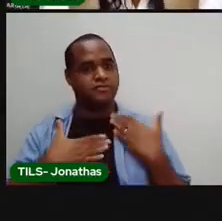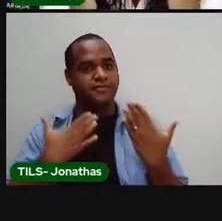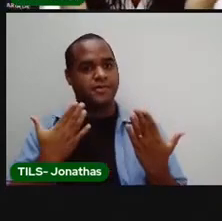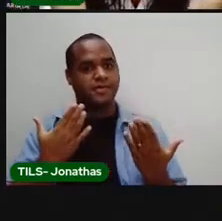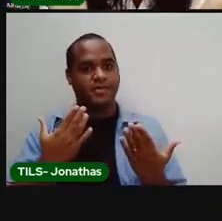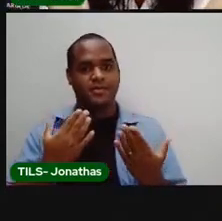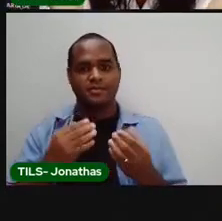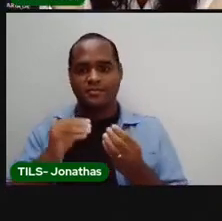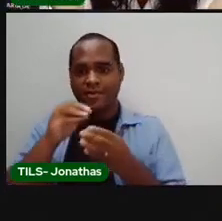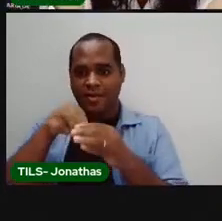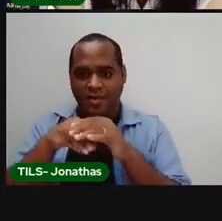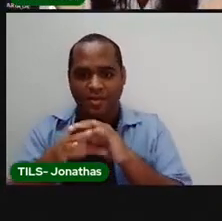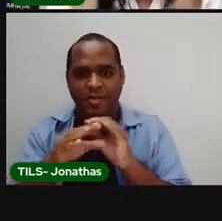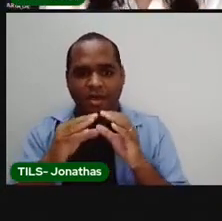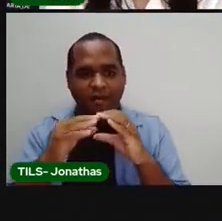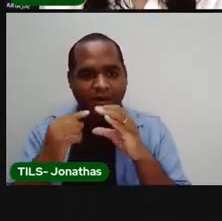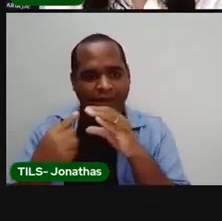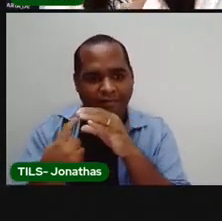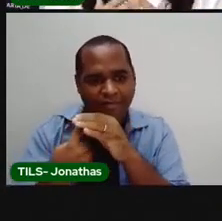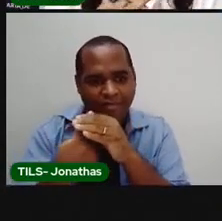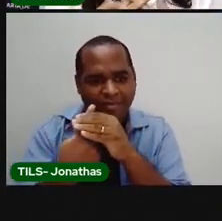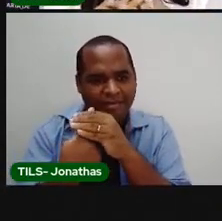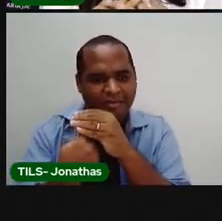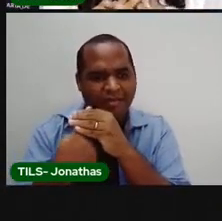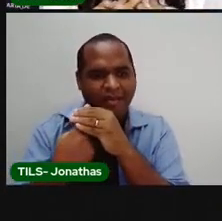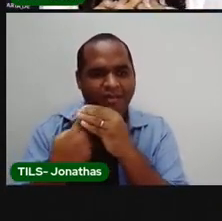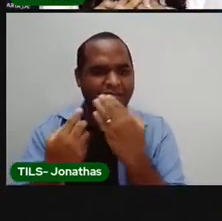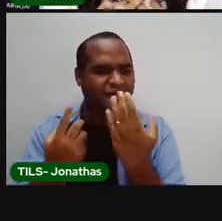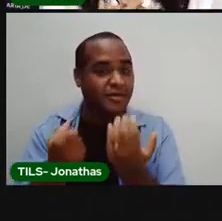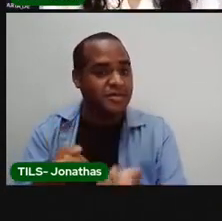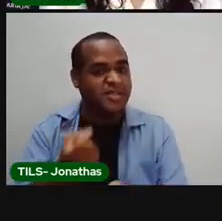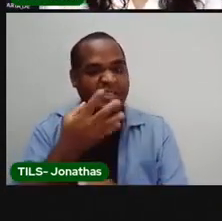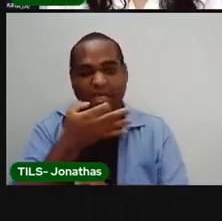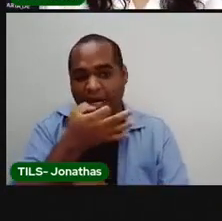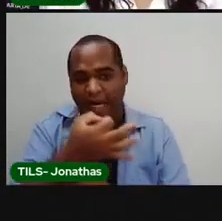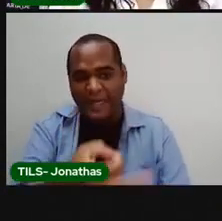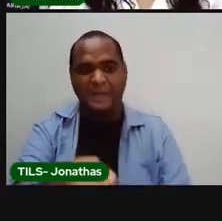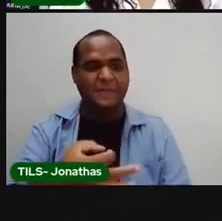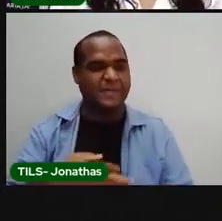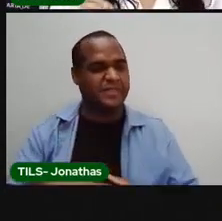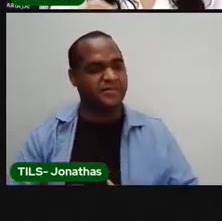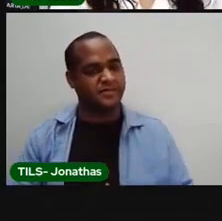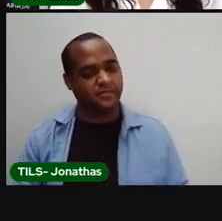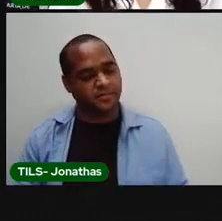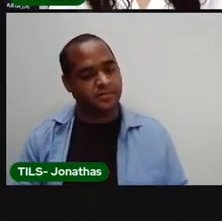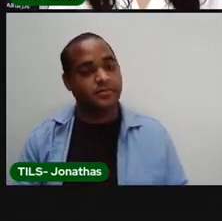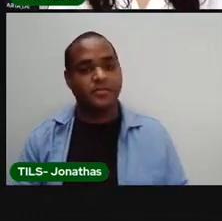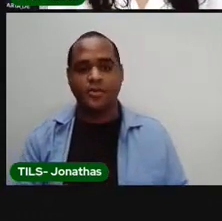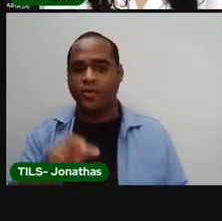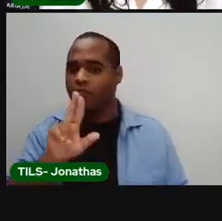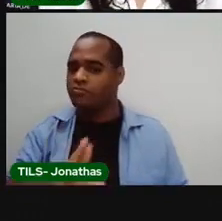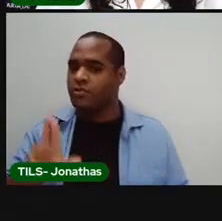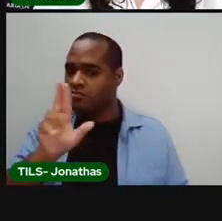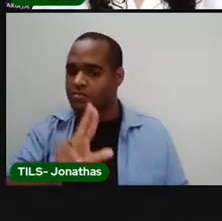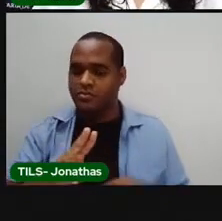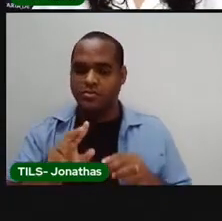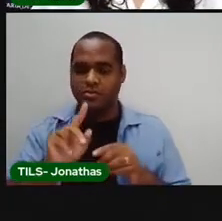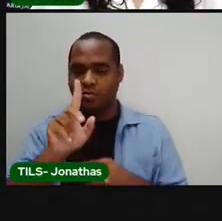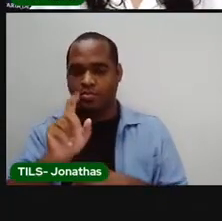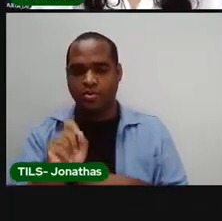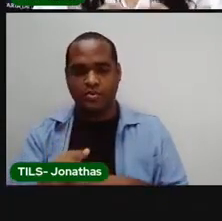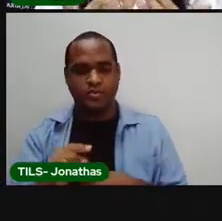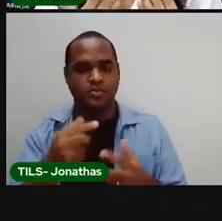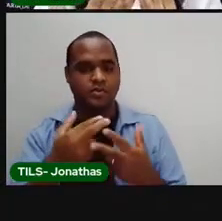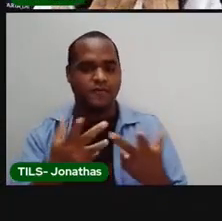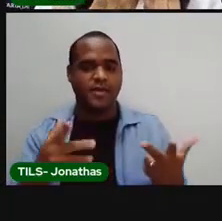Imaginou comer pão com lagartixa? É uma coisa horrível. Isso. E nós usamos os pontos